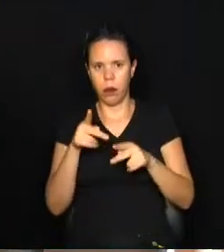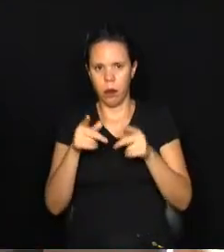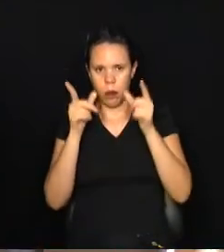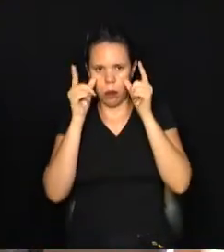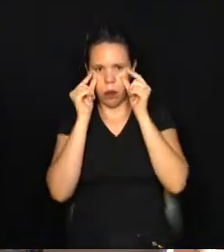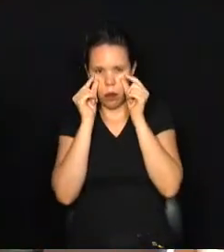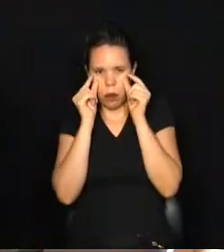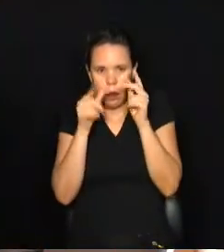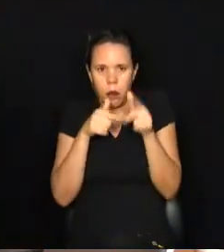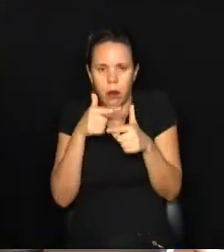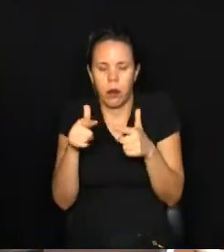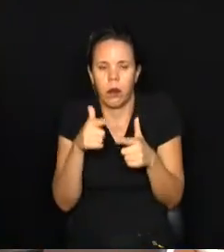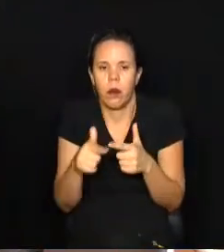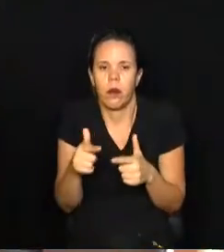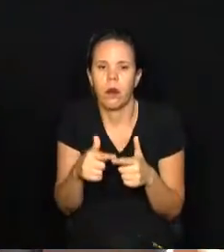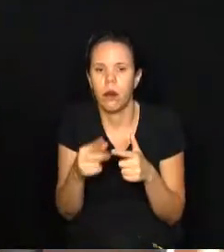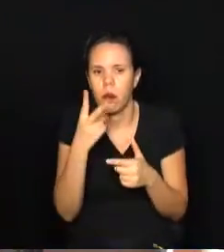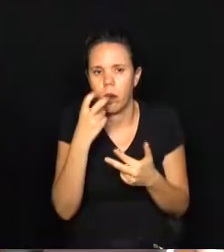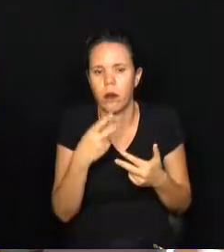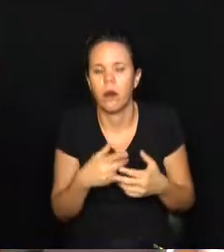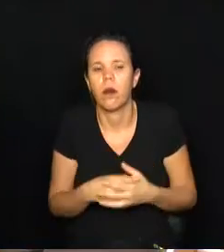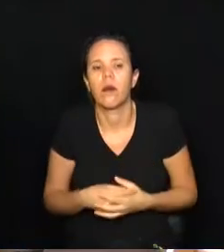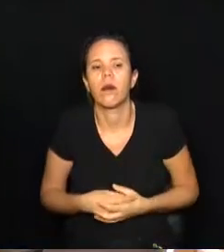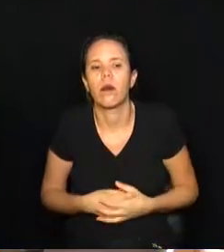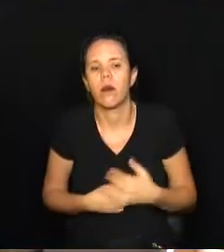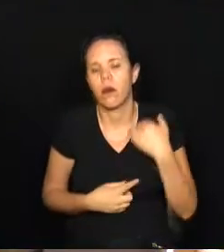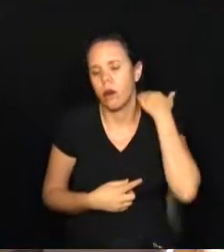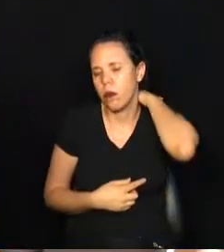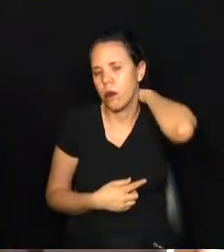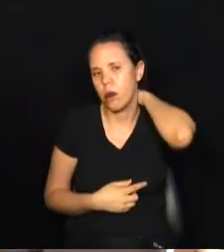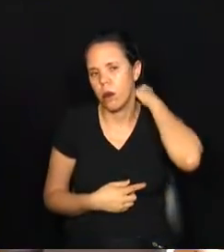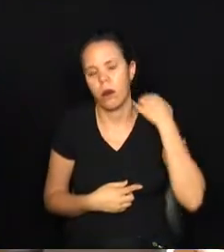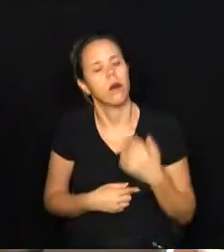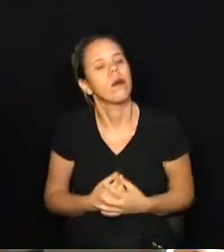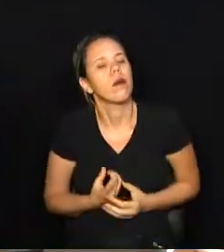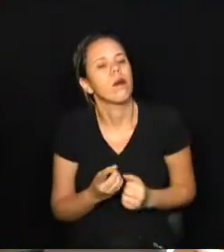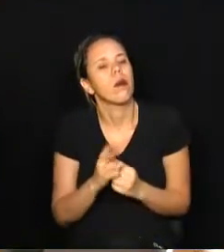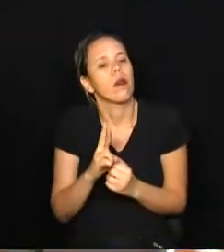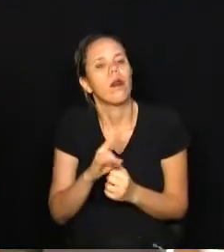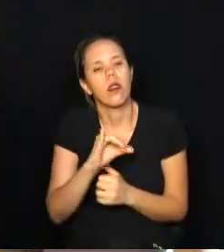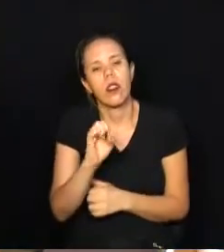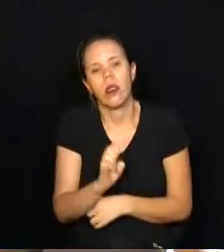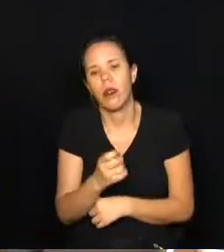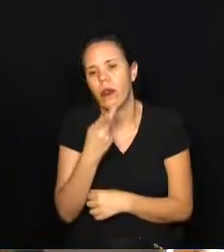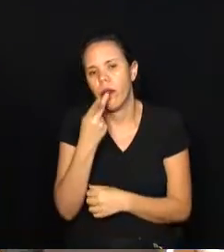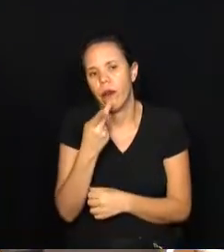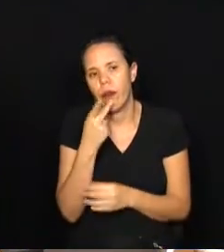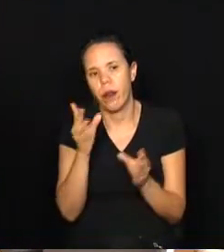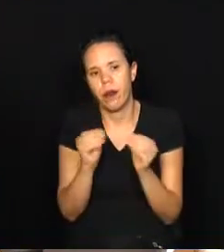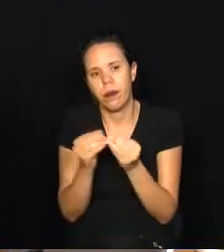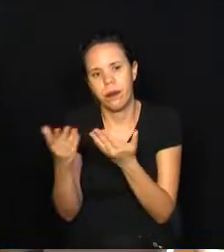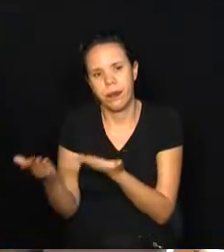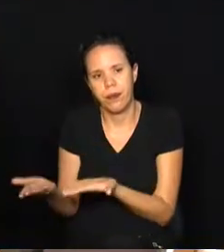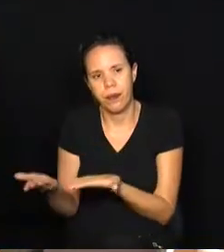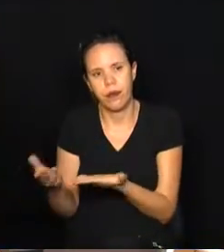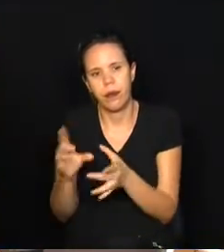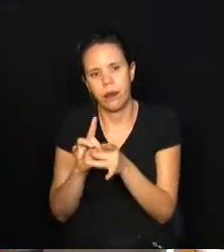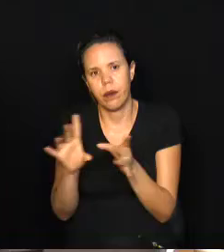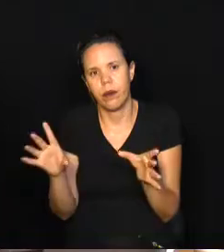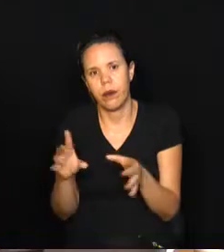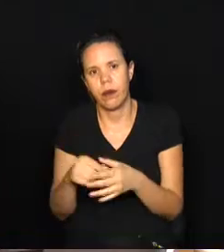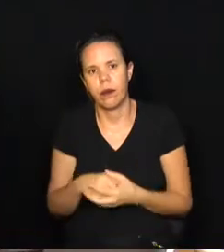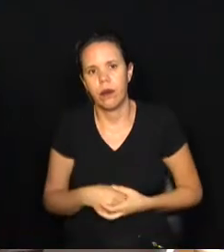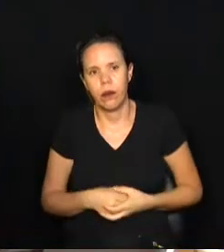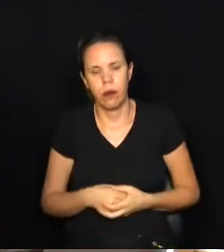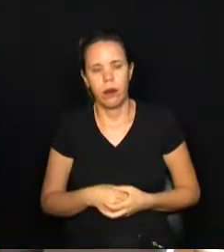de pessoas com deficiência visual. Então, doutor Zé Eduardo Moura, suas considerações finais, e fique à vontade para tecer